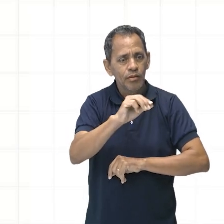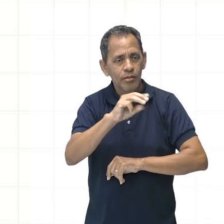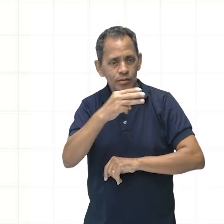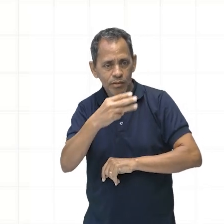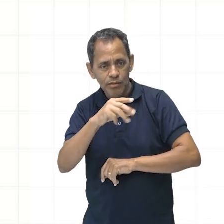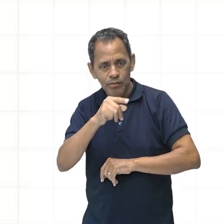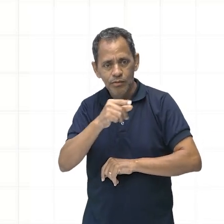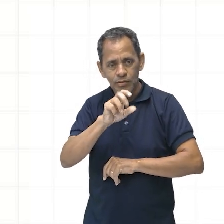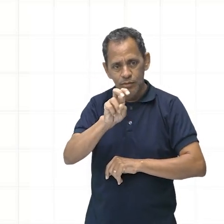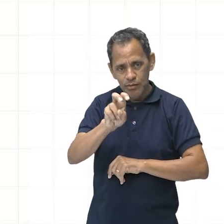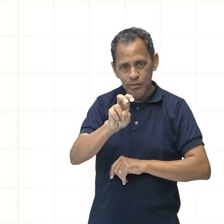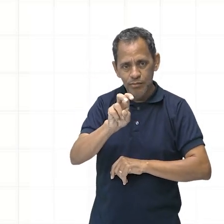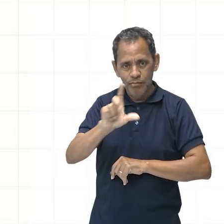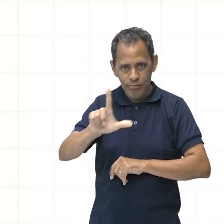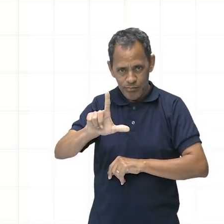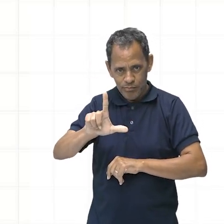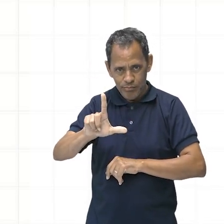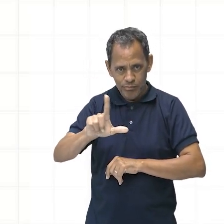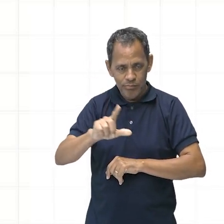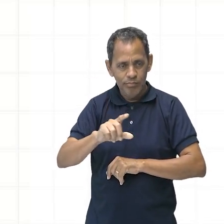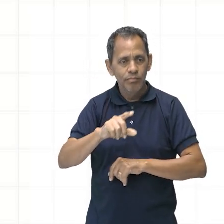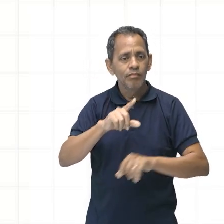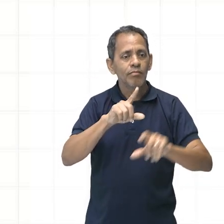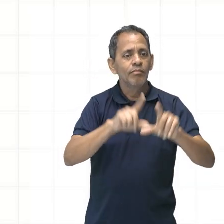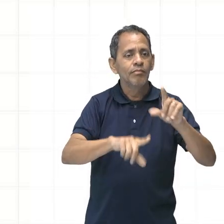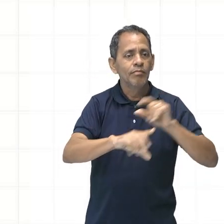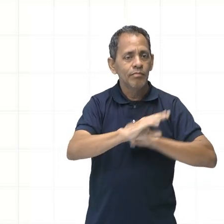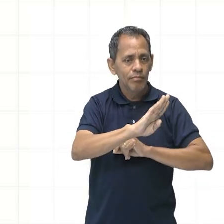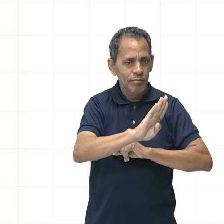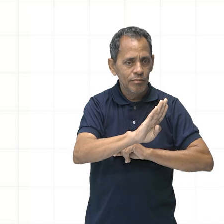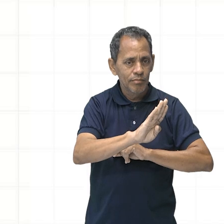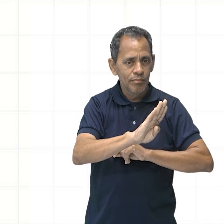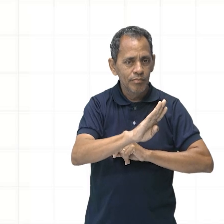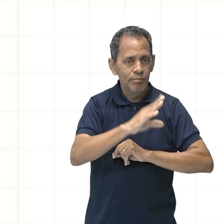203,5 litros. Letra B,